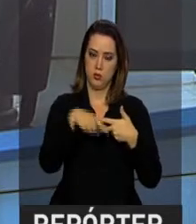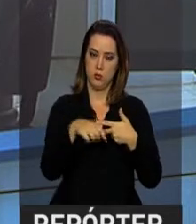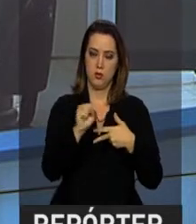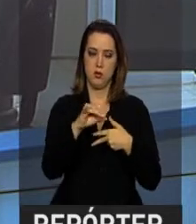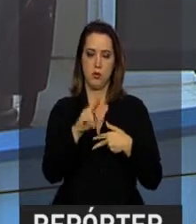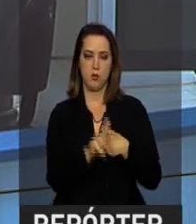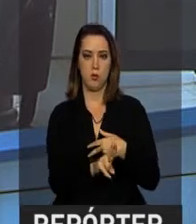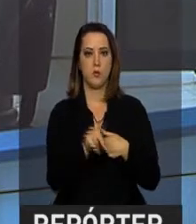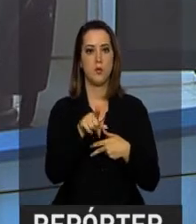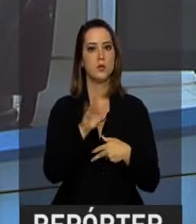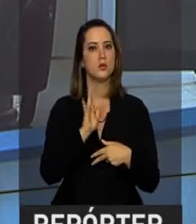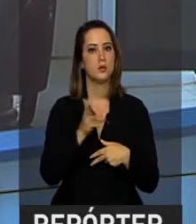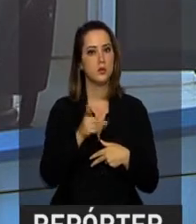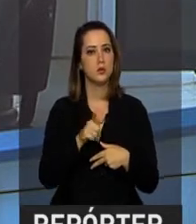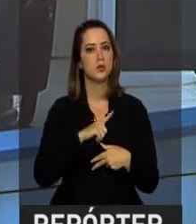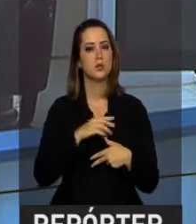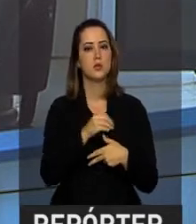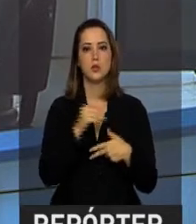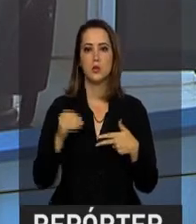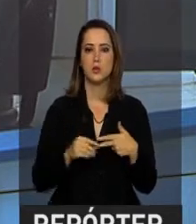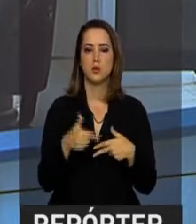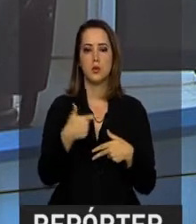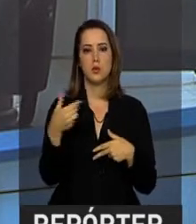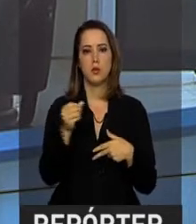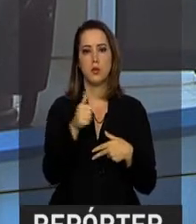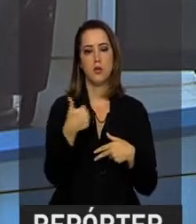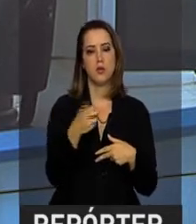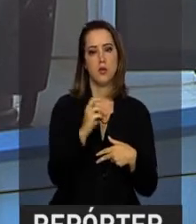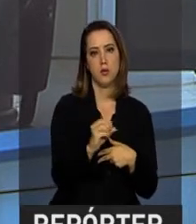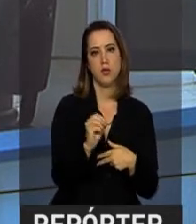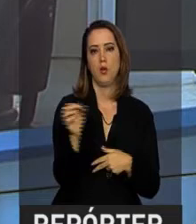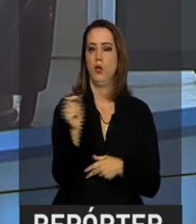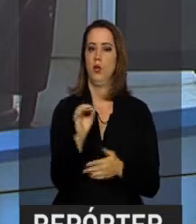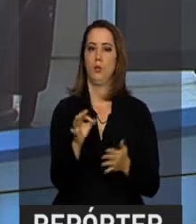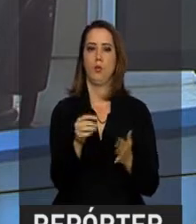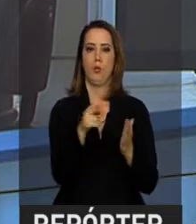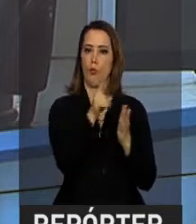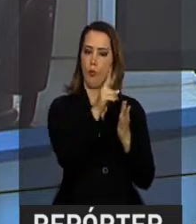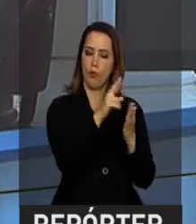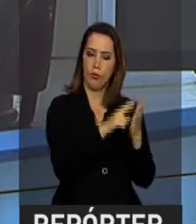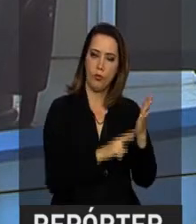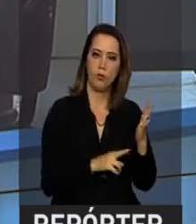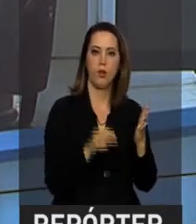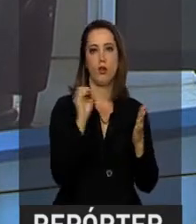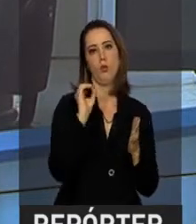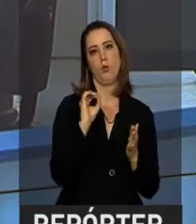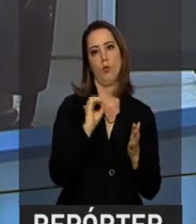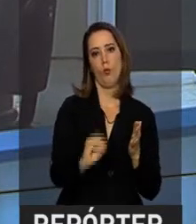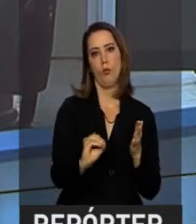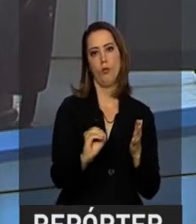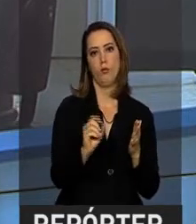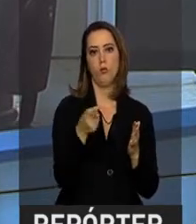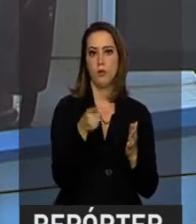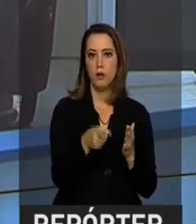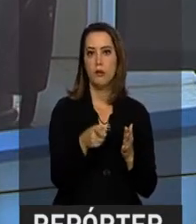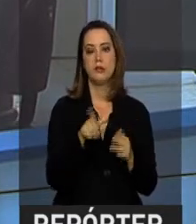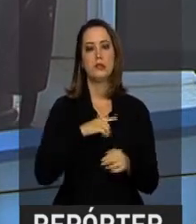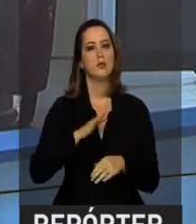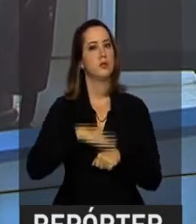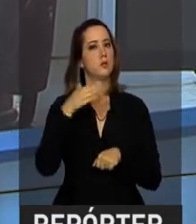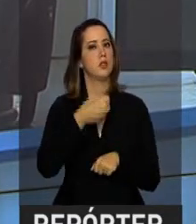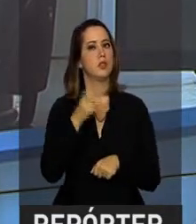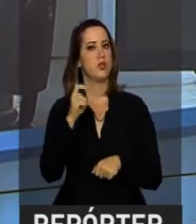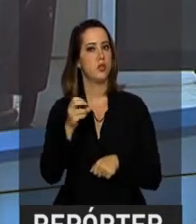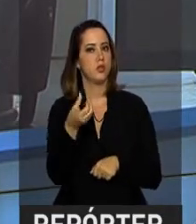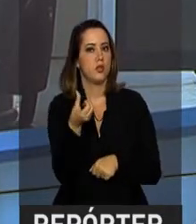sisu estudantes que fizeram o enem de 2015 e não tiraram zero na redação para esta edição foram ofertadas mais de